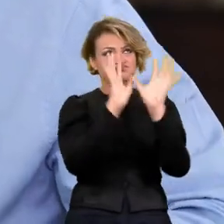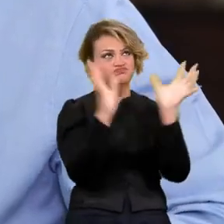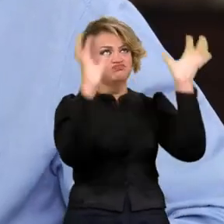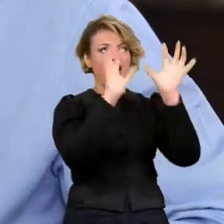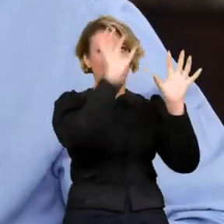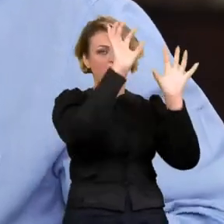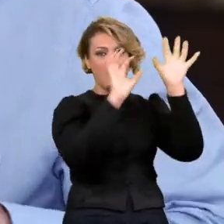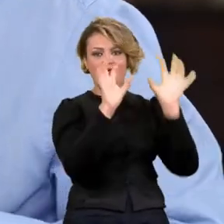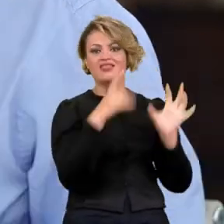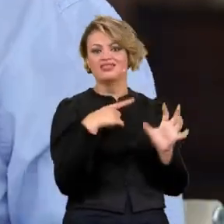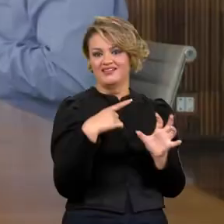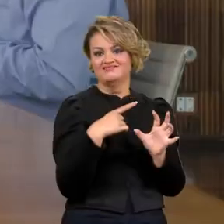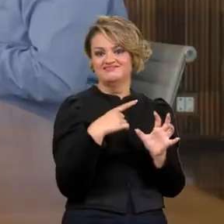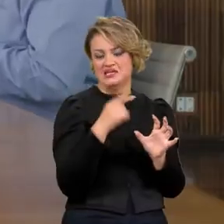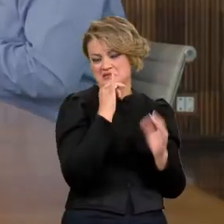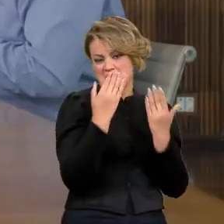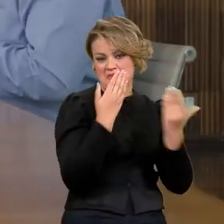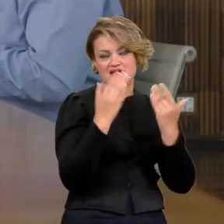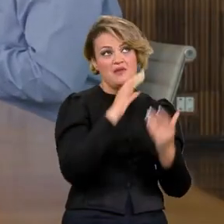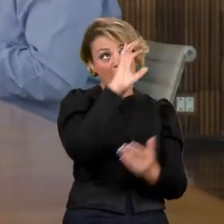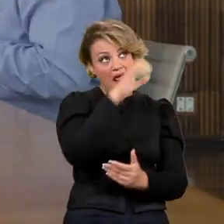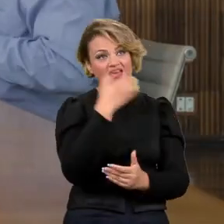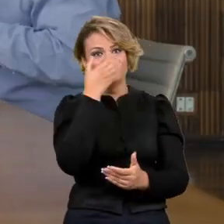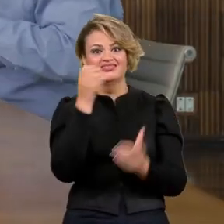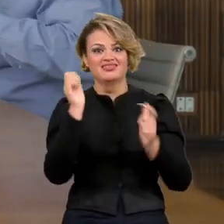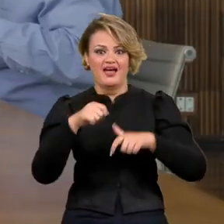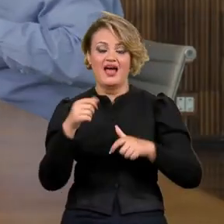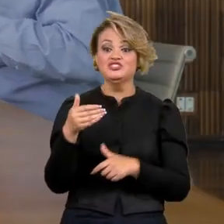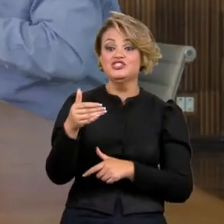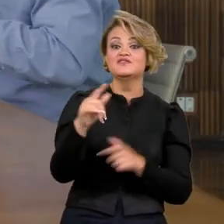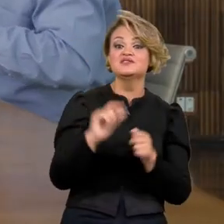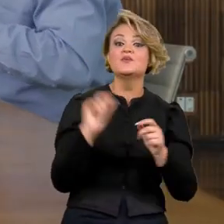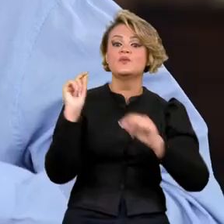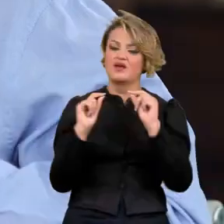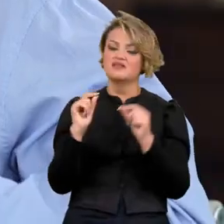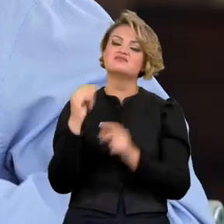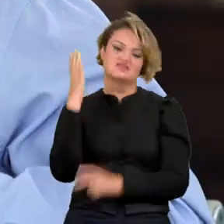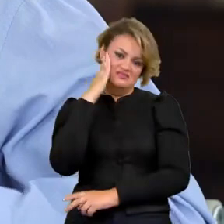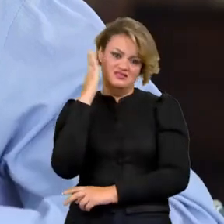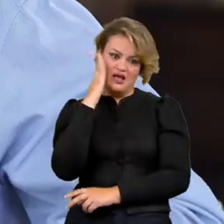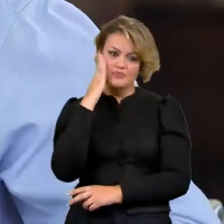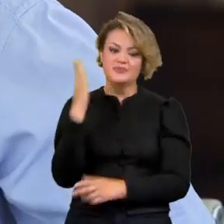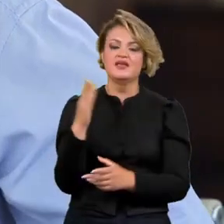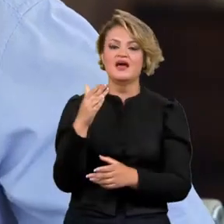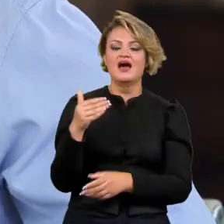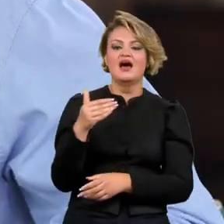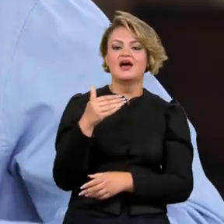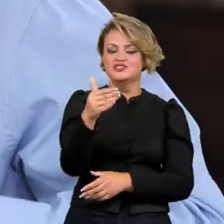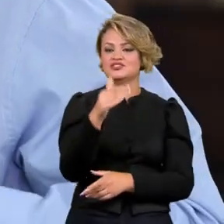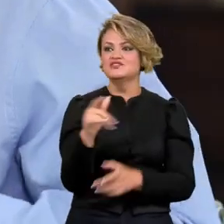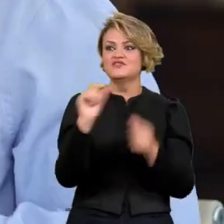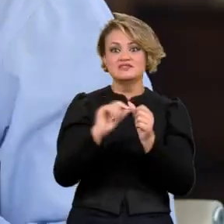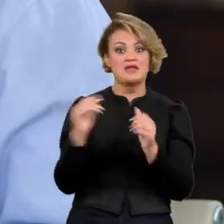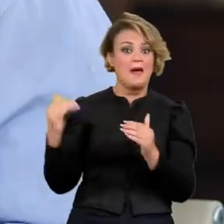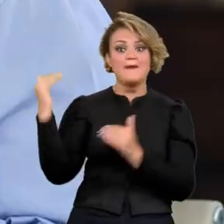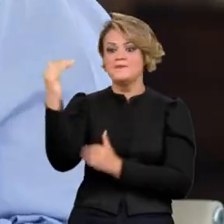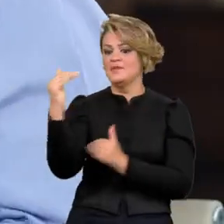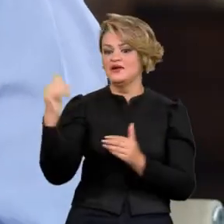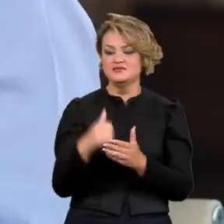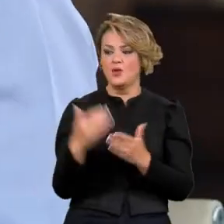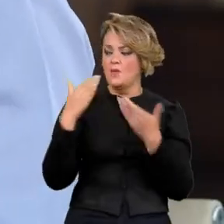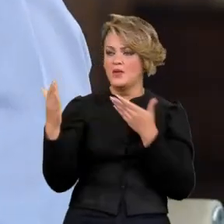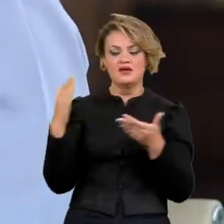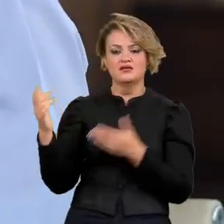o que fazer daqui para frente nós sabemos que nós temos que fazer muito mais do que nós fizemos em qualquer outro mandato que nós tivemos porque